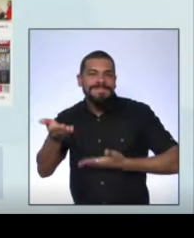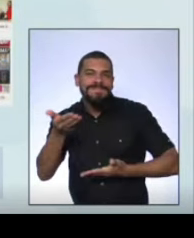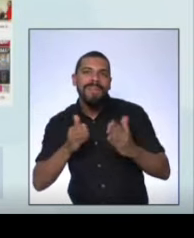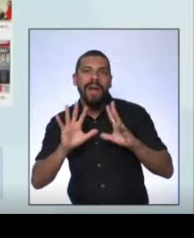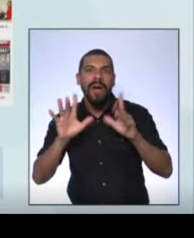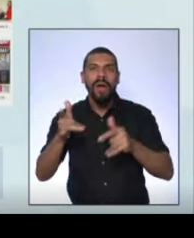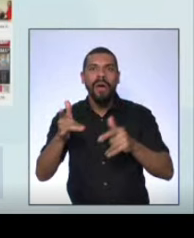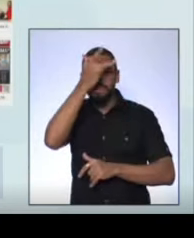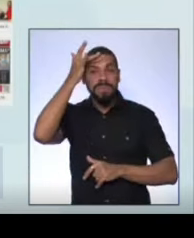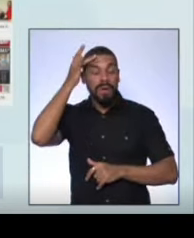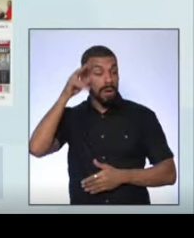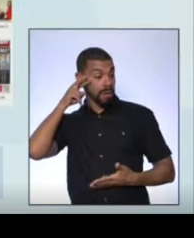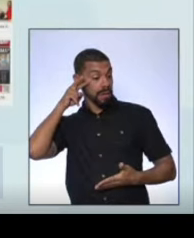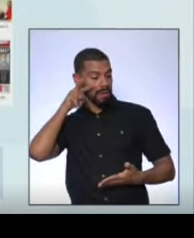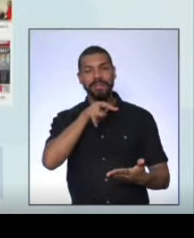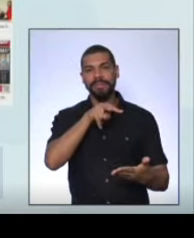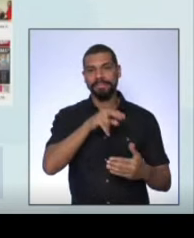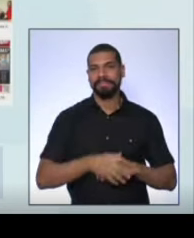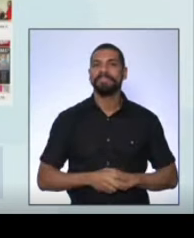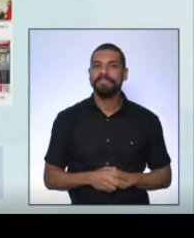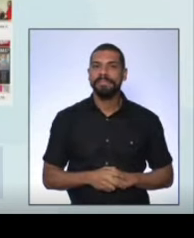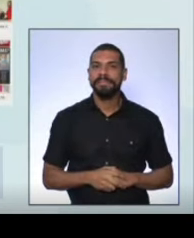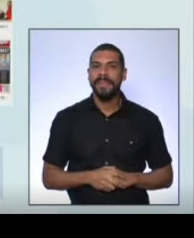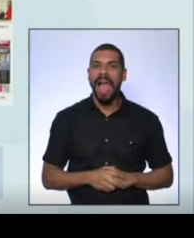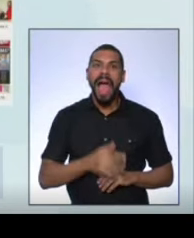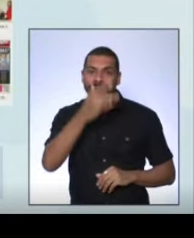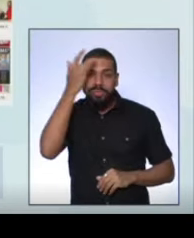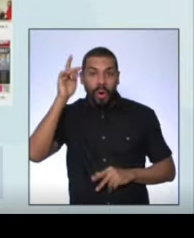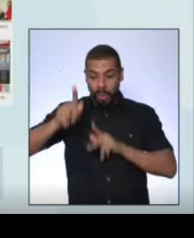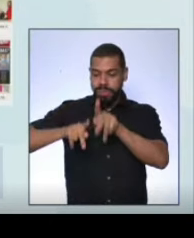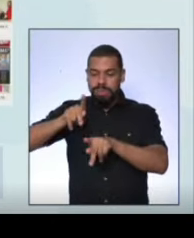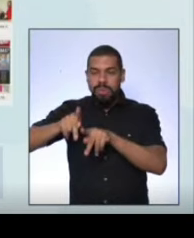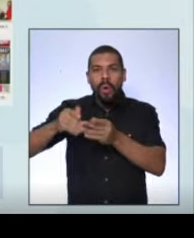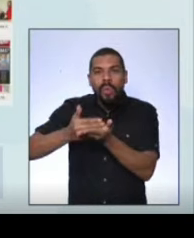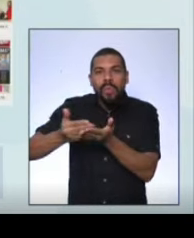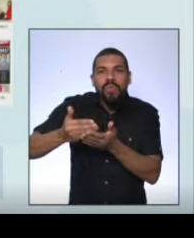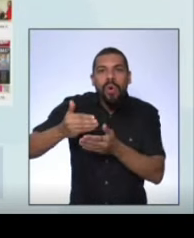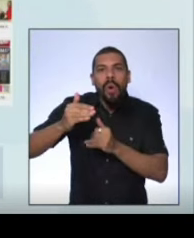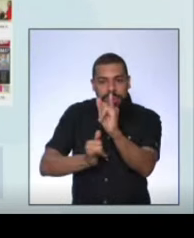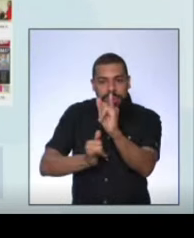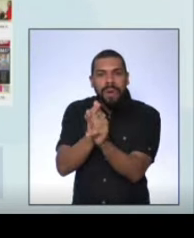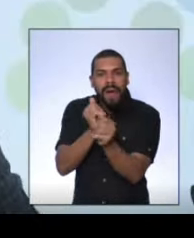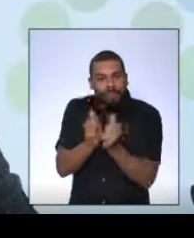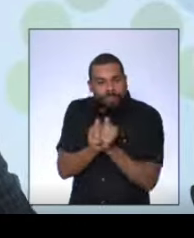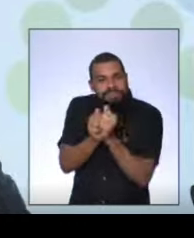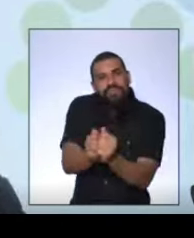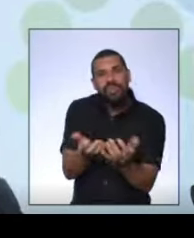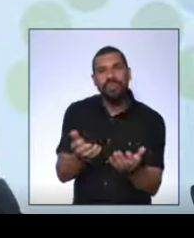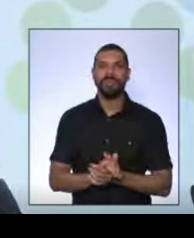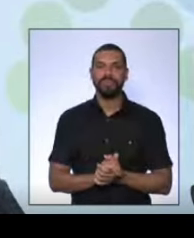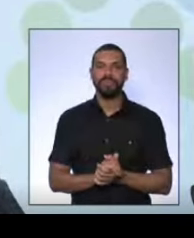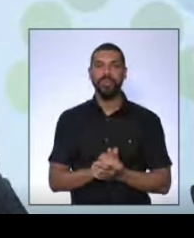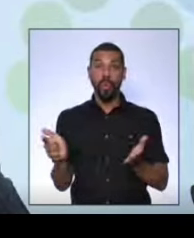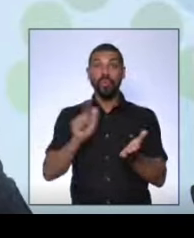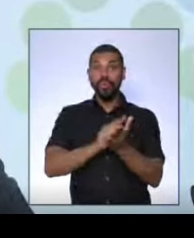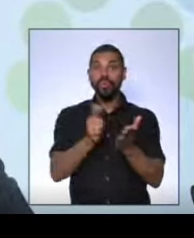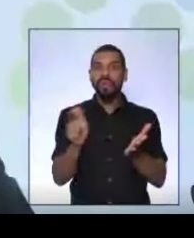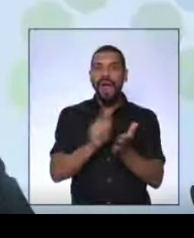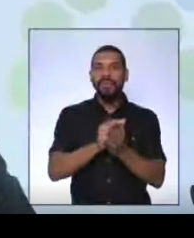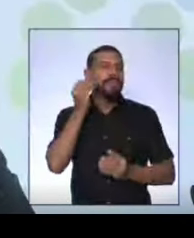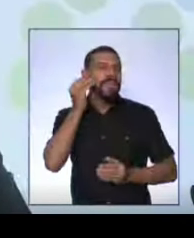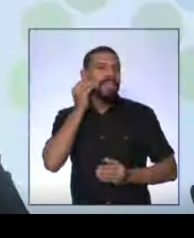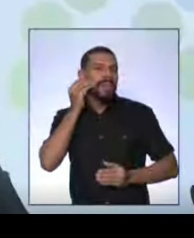atrair esse novo leitor. Ou seja, o público que cresceu em meio às novas tecnologias. Isto é, os jornais tentando se